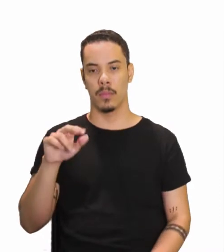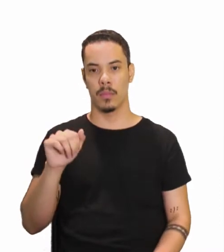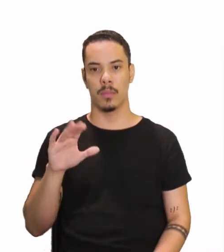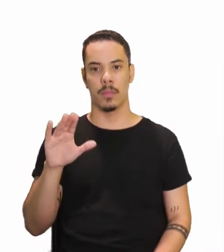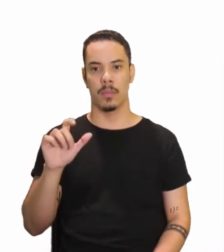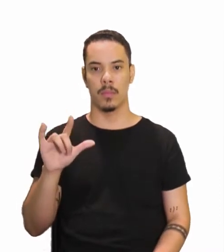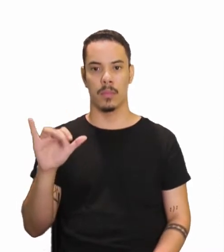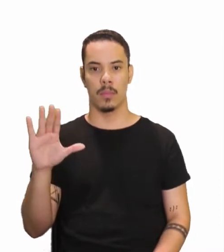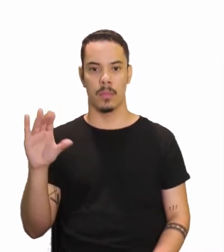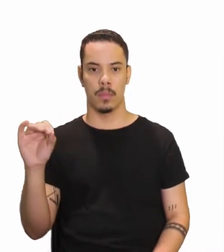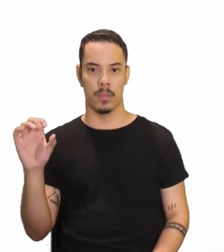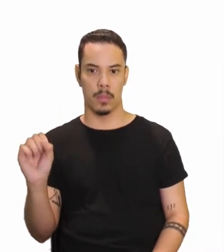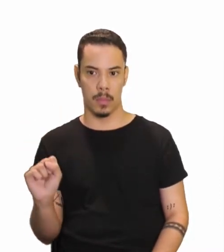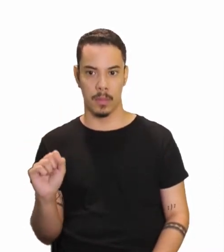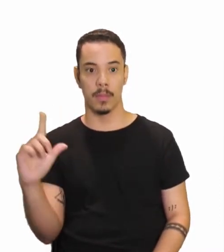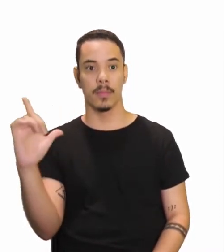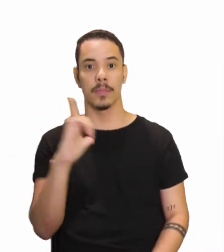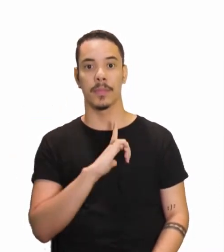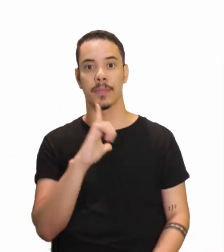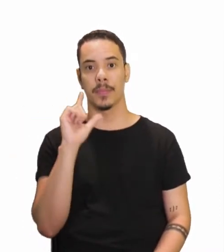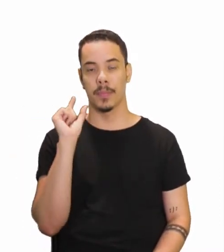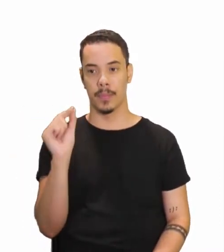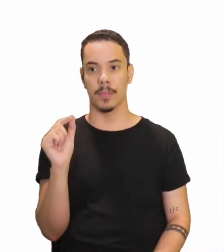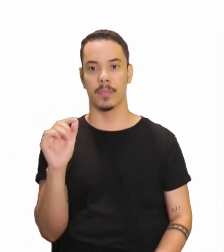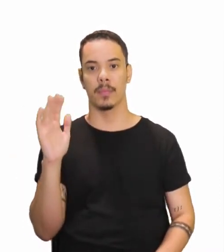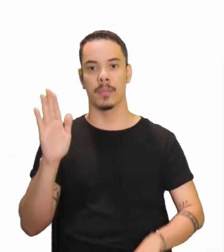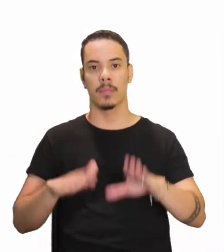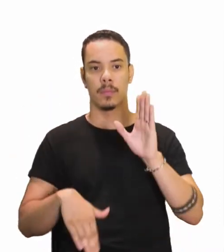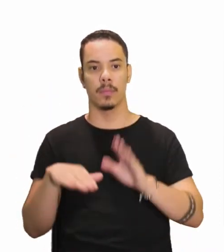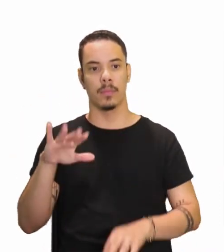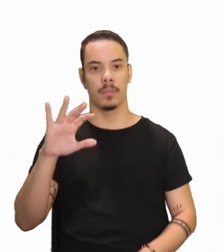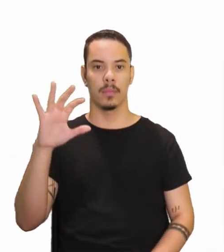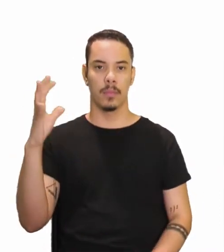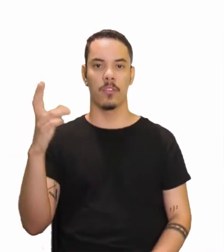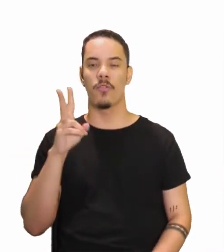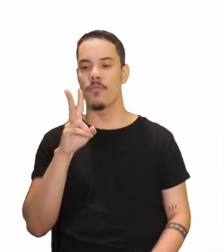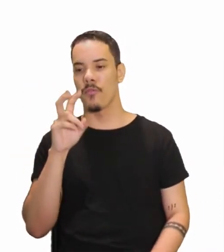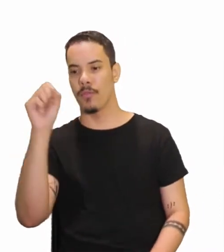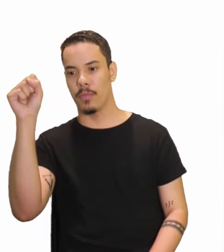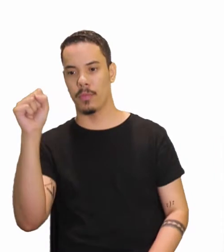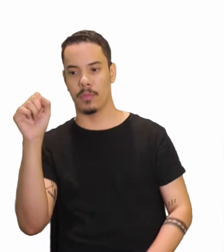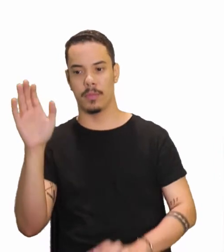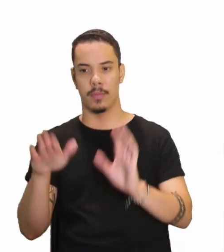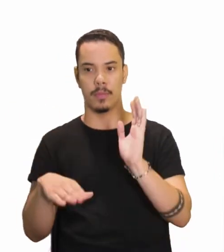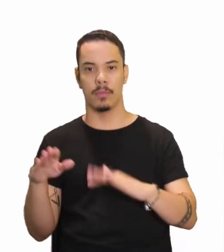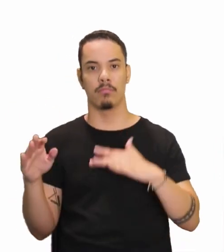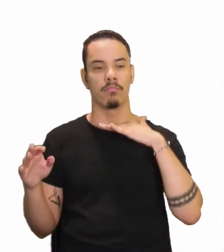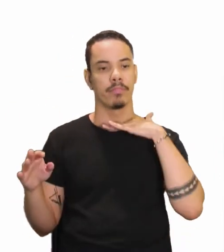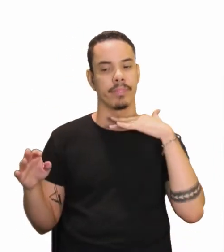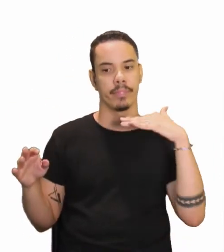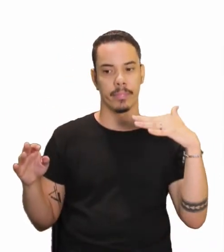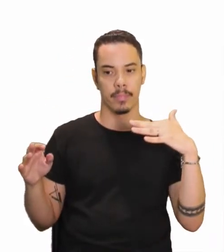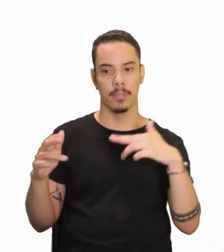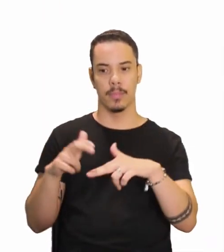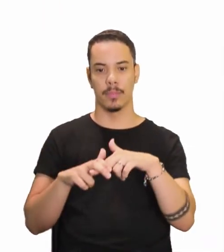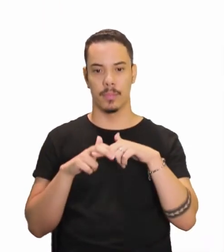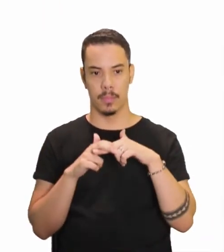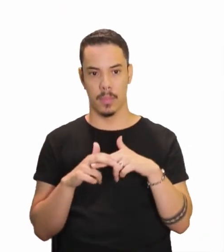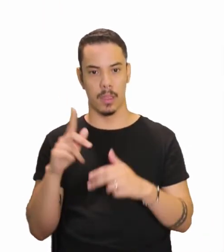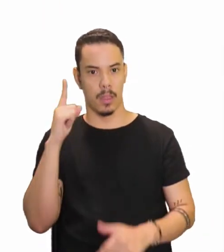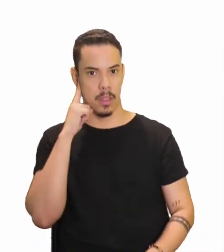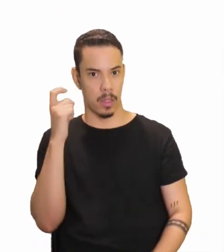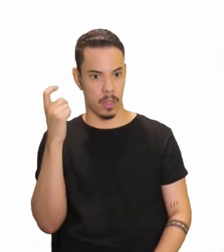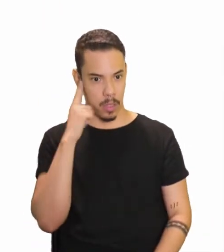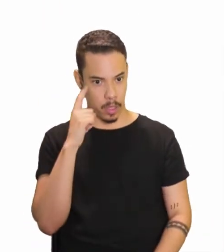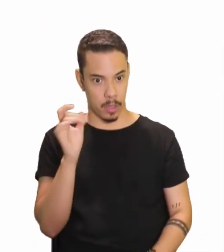E esses vocábulos, eles vão ter aí, ora, um tom mais forte, ora um tom mais brando. Então, esses sons,